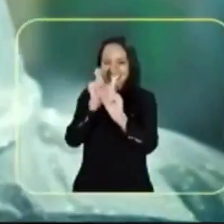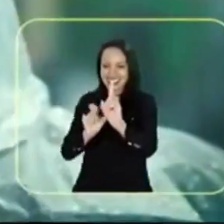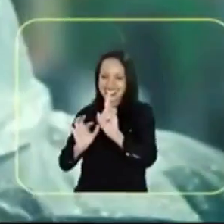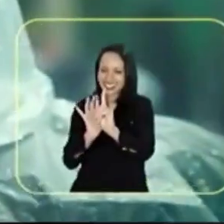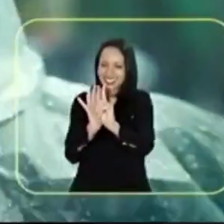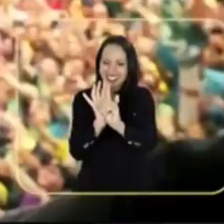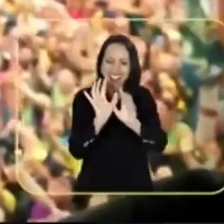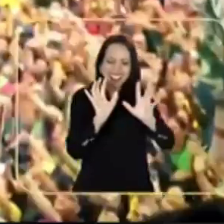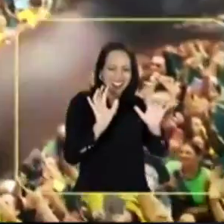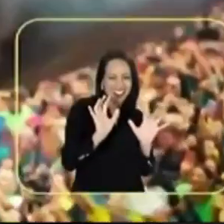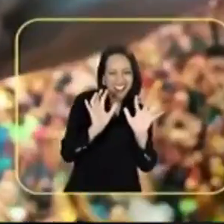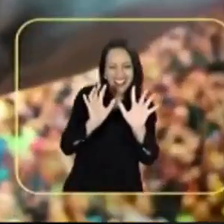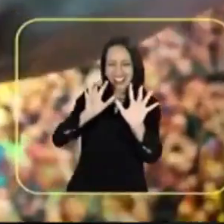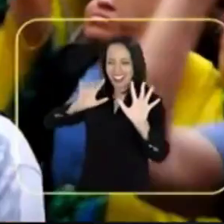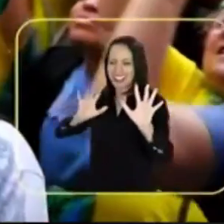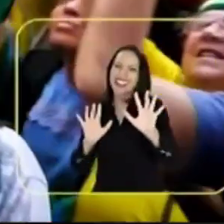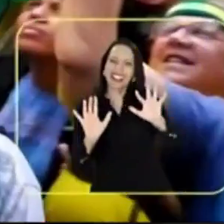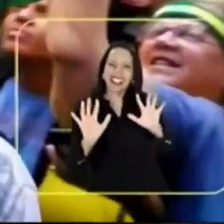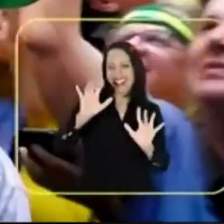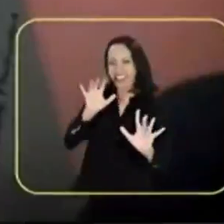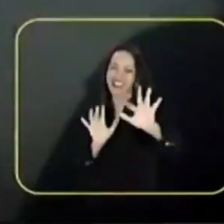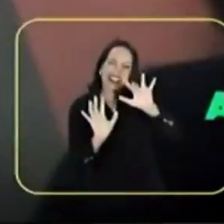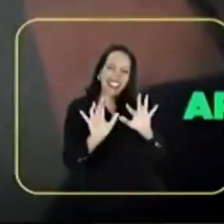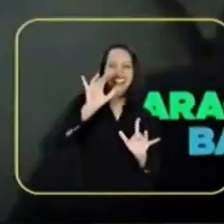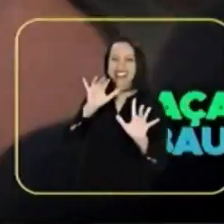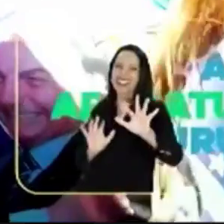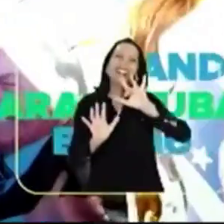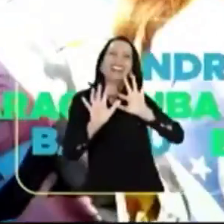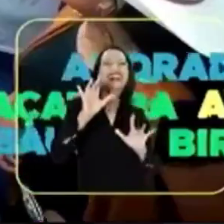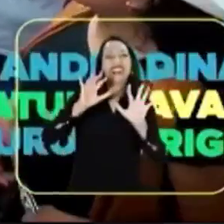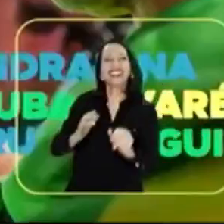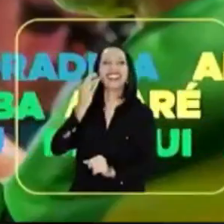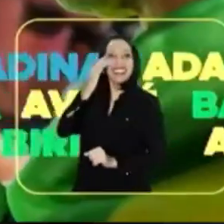Tarcísio é 10 e com ele eu vou.